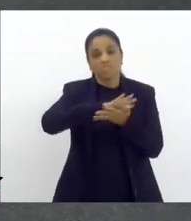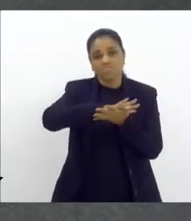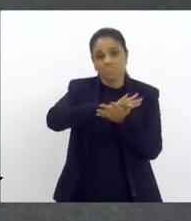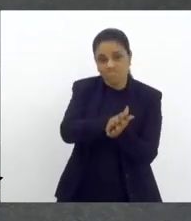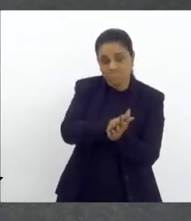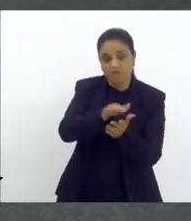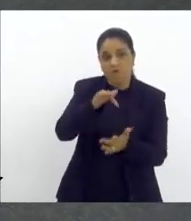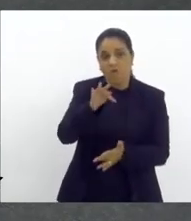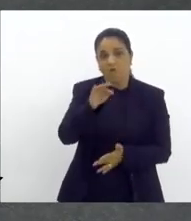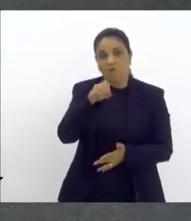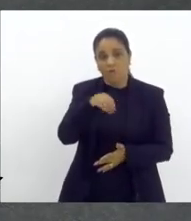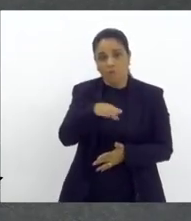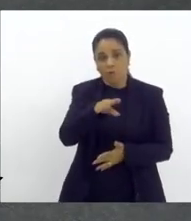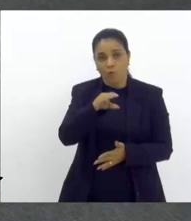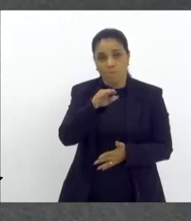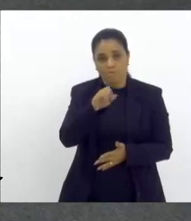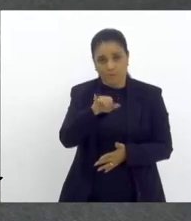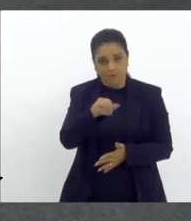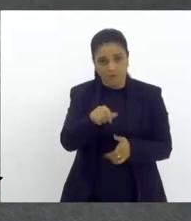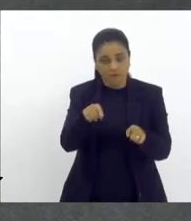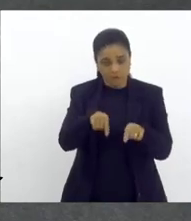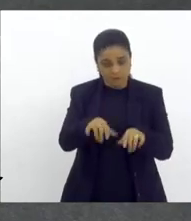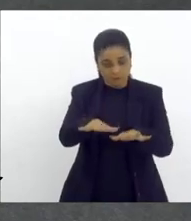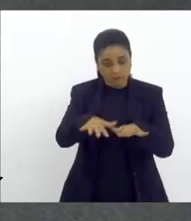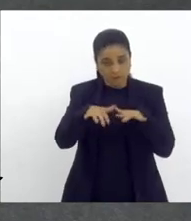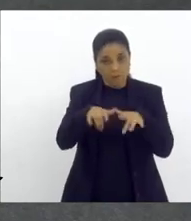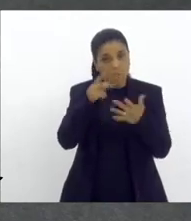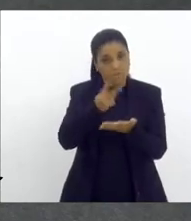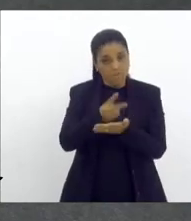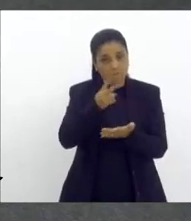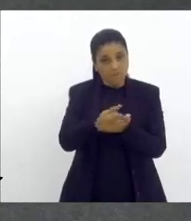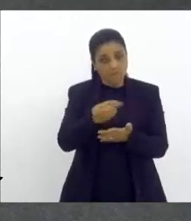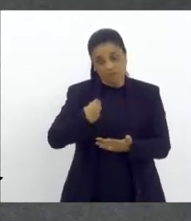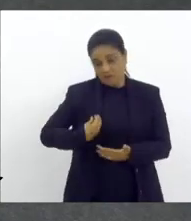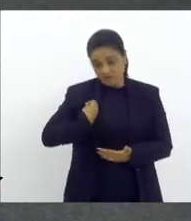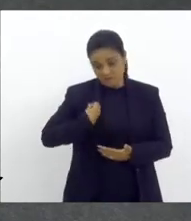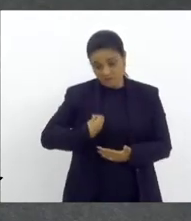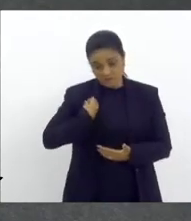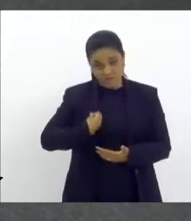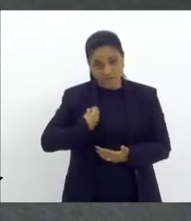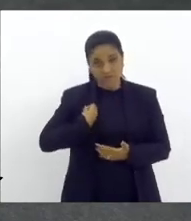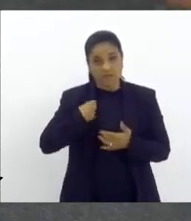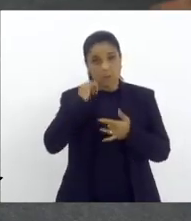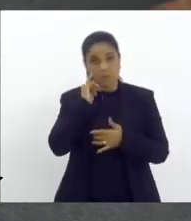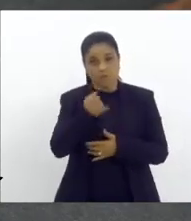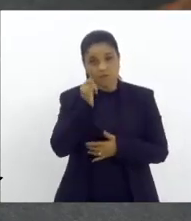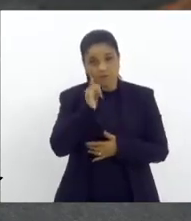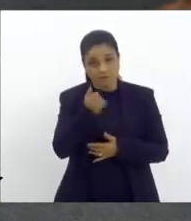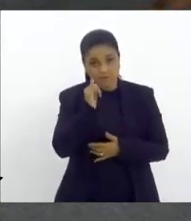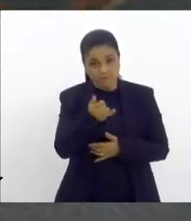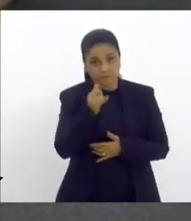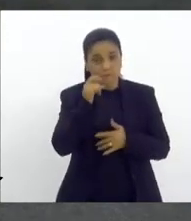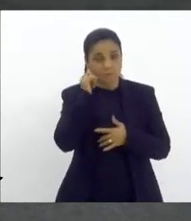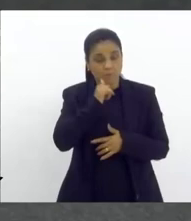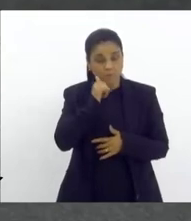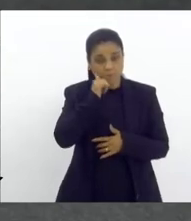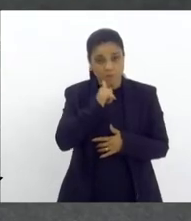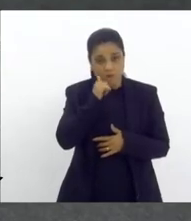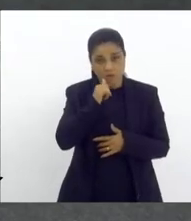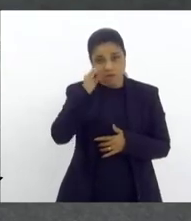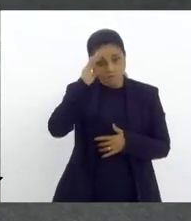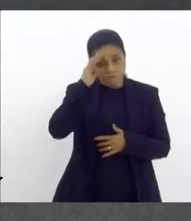mesmo plenário inclusive no momento que eu falava da vida das mulheres deputada Marina eu falava aqui naquele momento